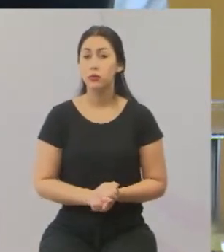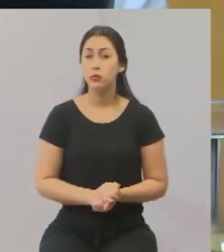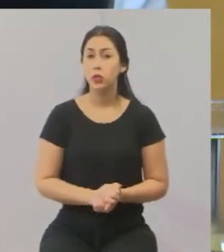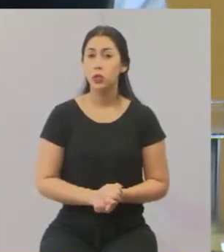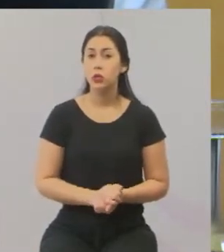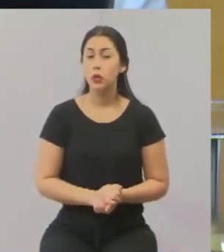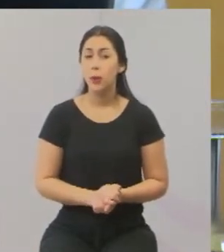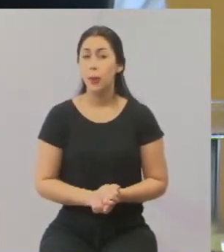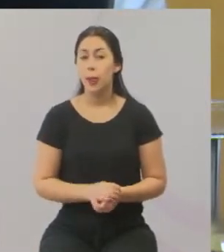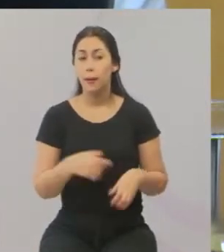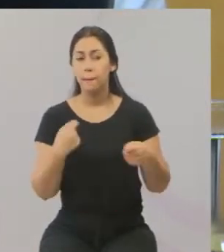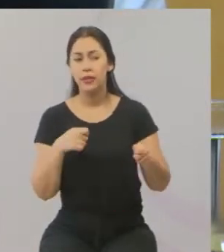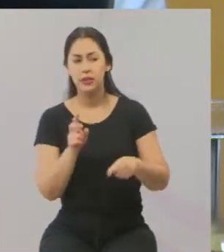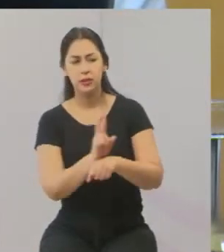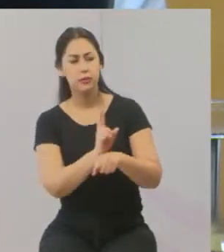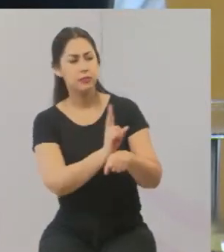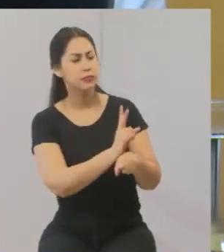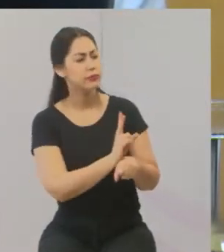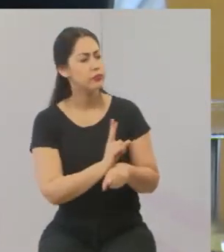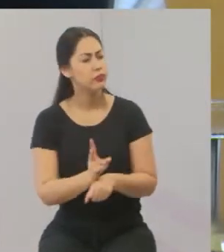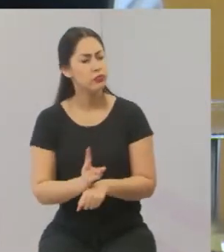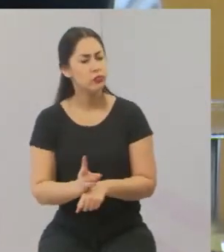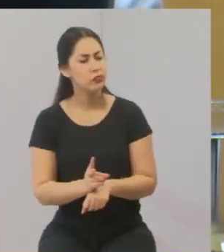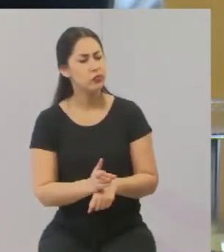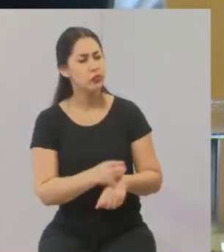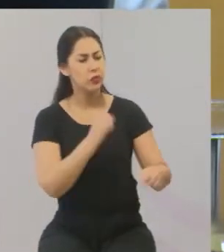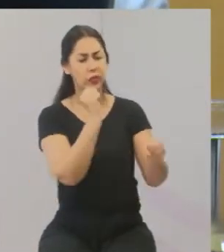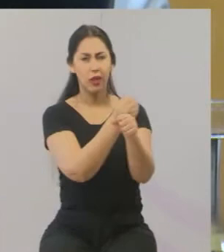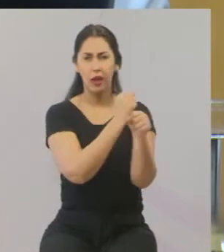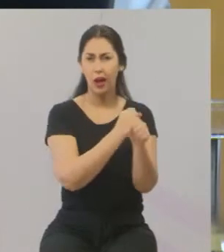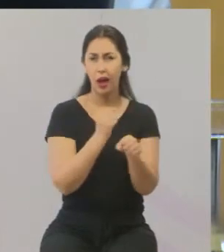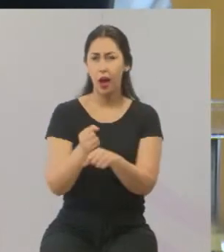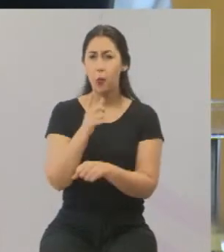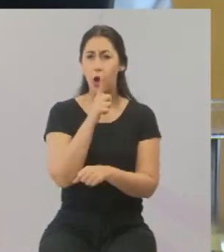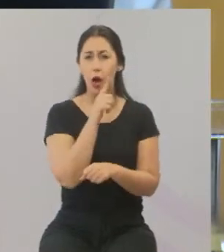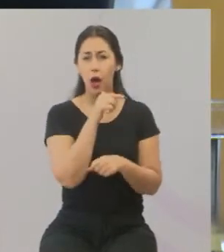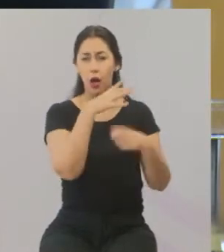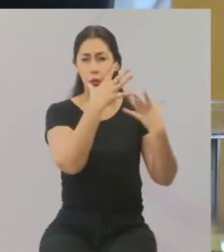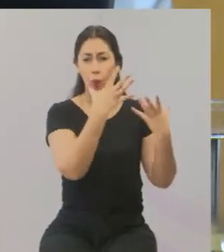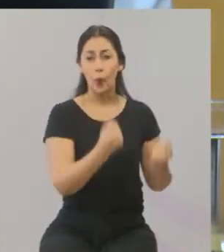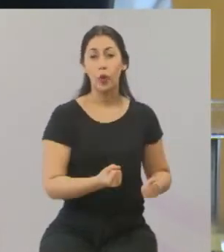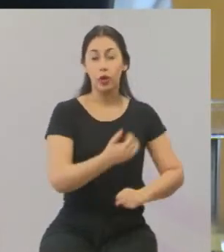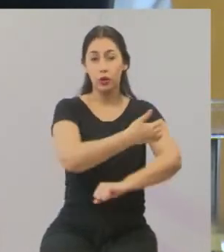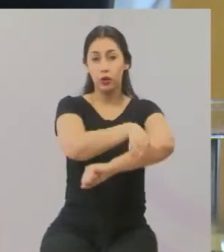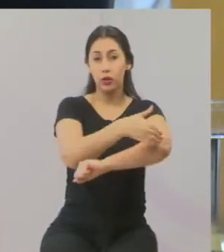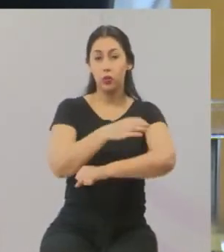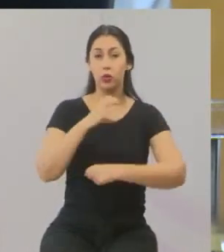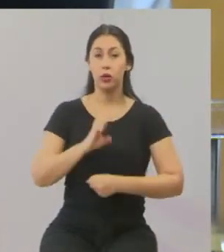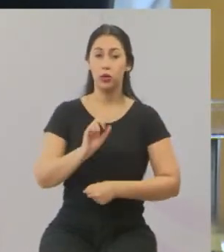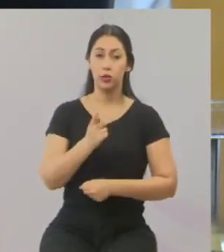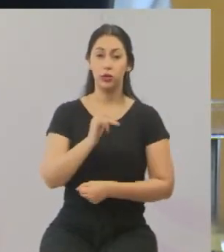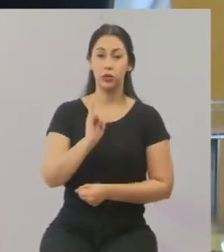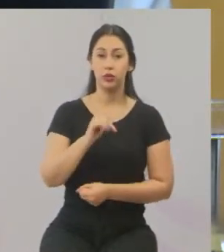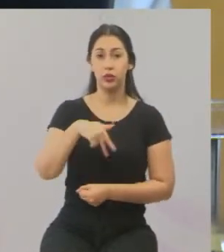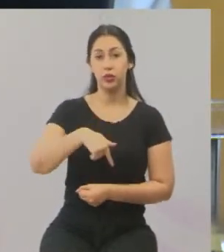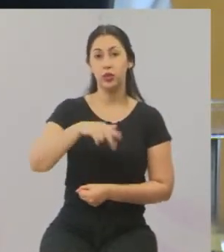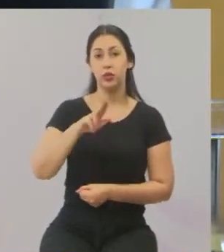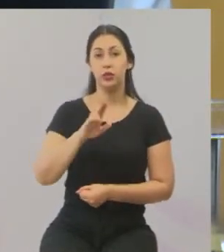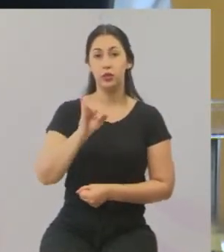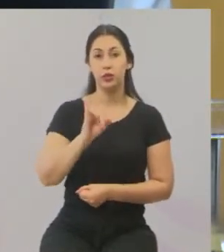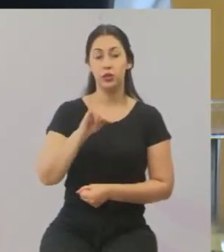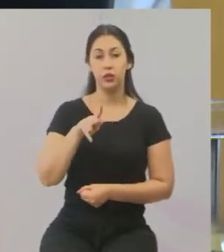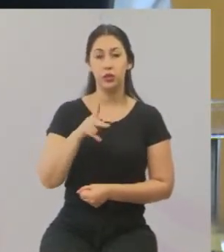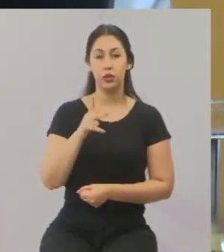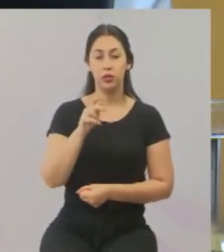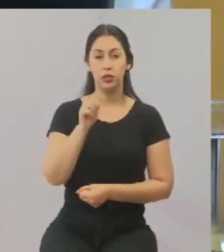correções e revisões da obra de drenagem, pavimentação da rua Chiquinha Schurig, Jardim Marister,